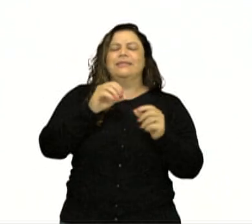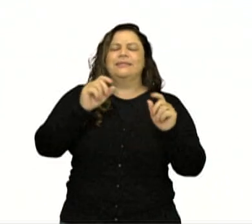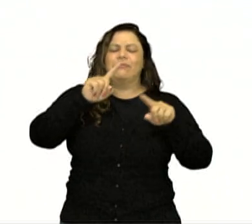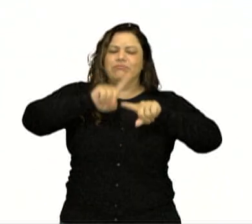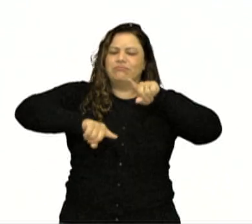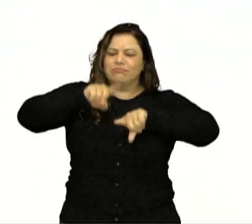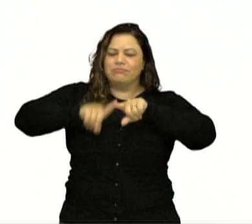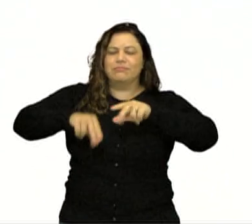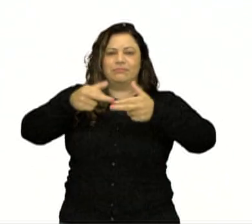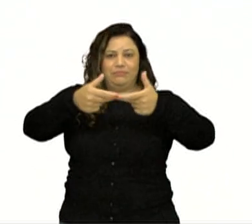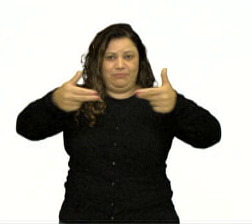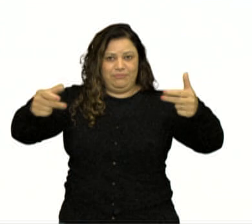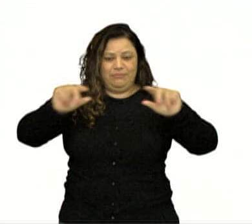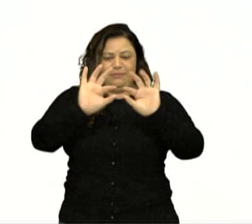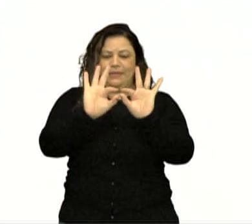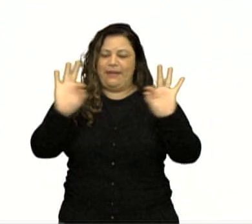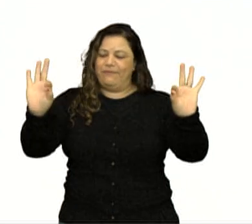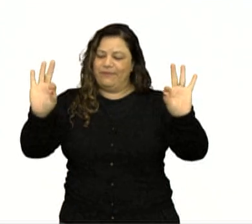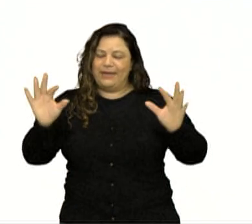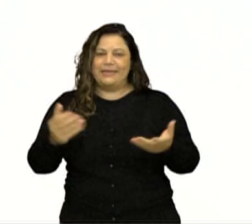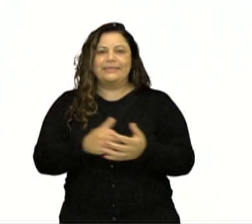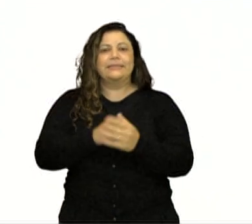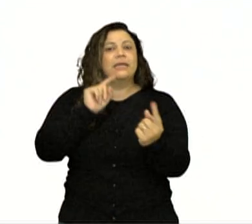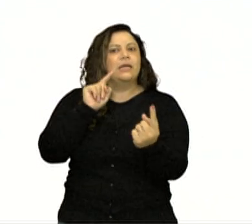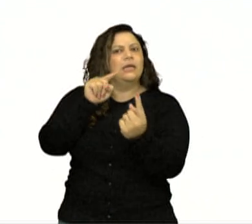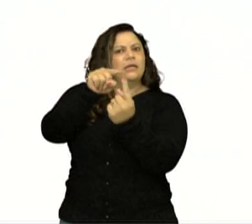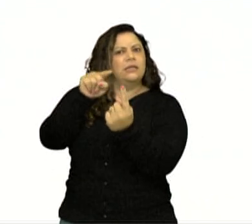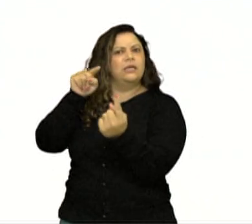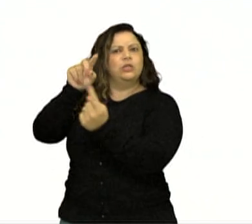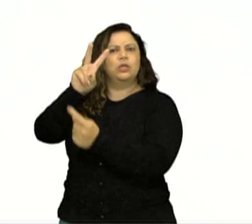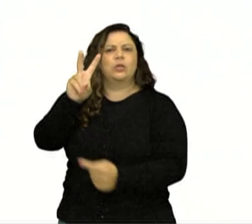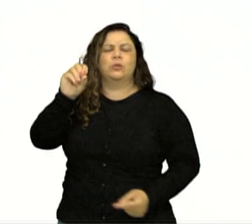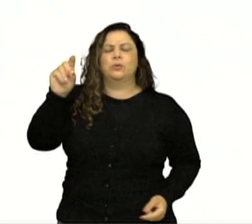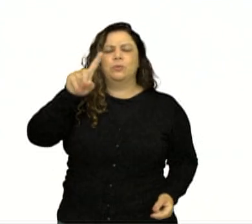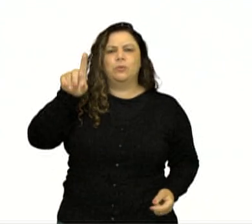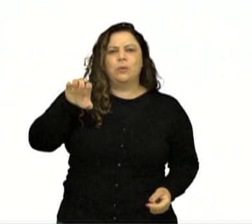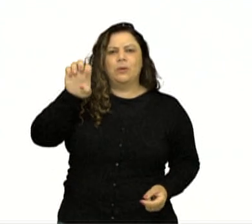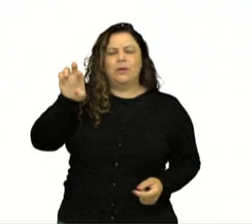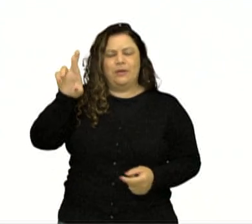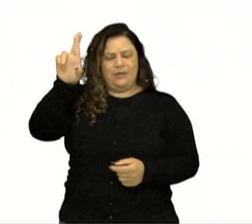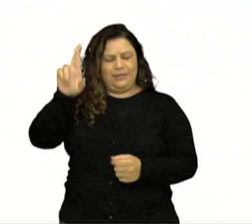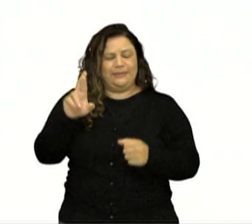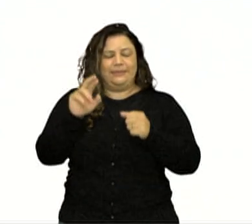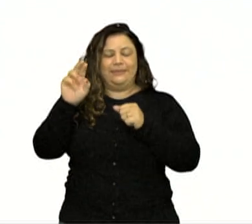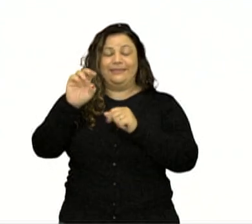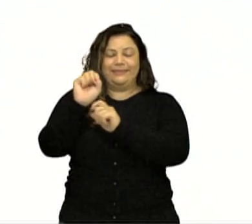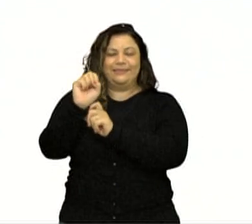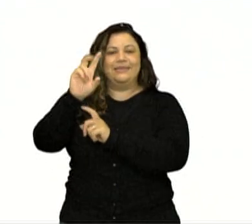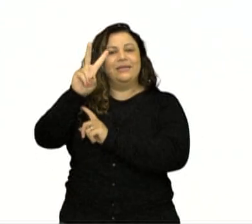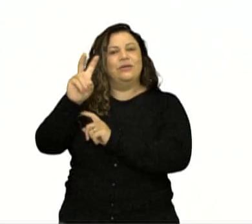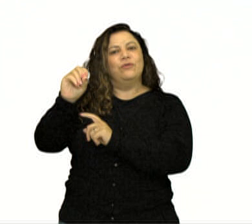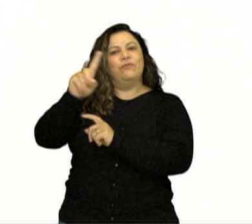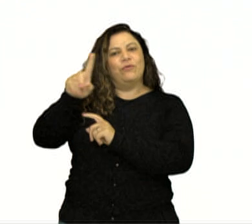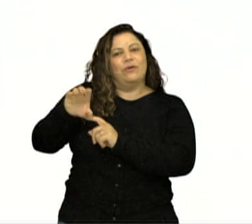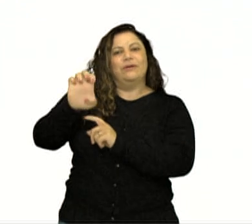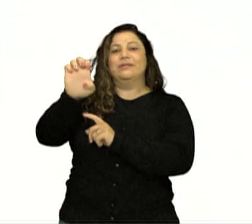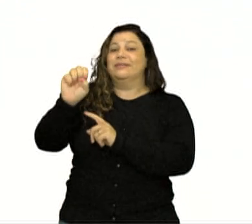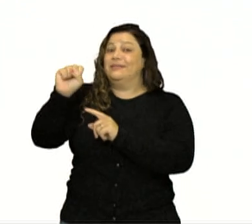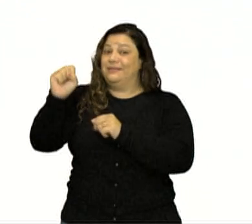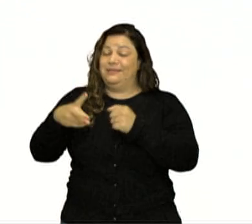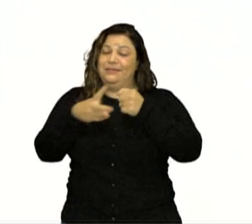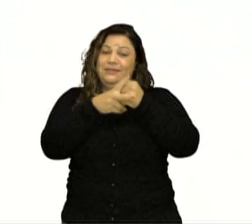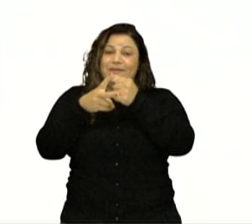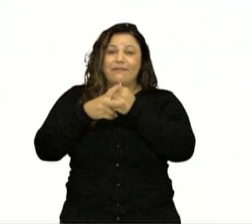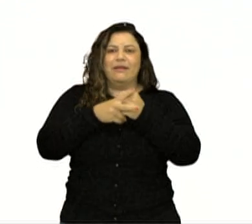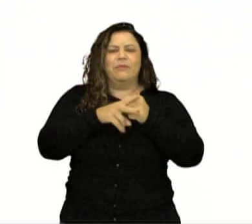na sentença. Identificar vozes verbais e perceber a intencionalidade, os chamados efeitos e